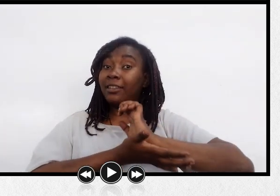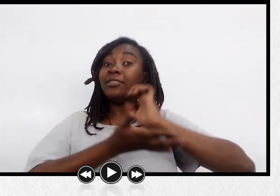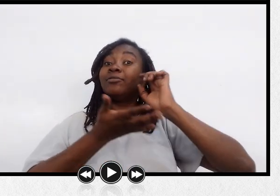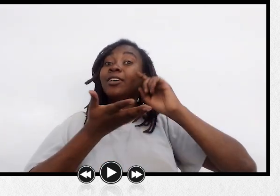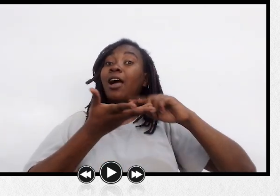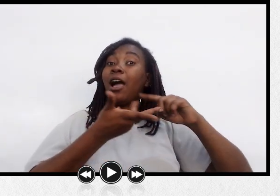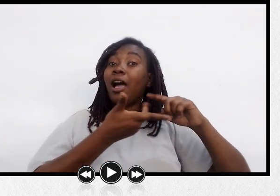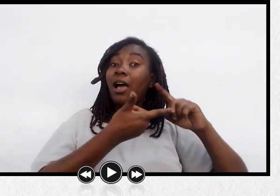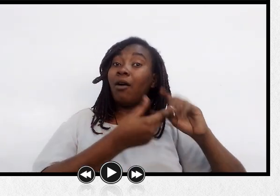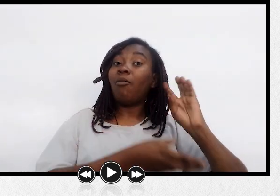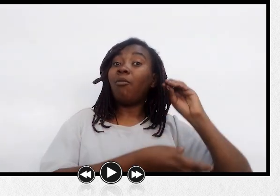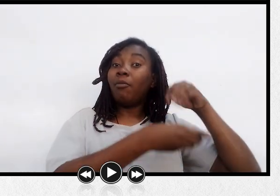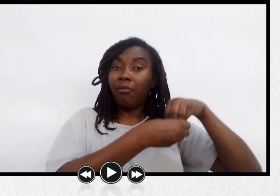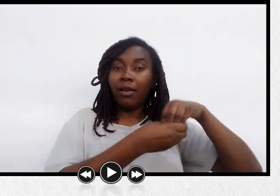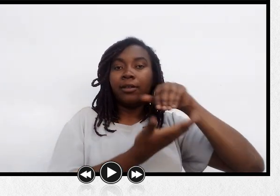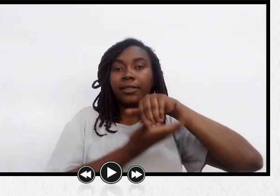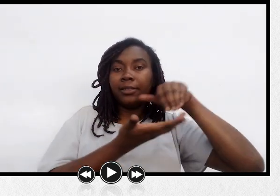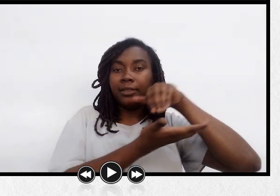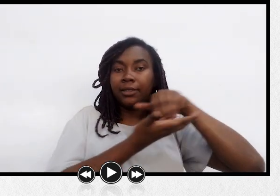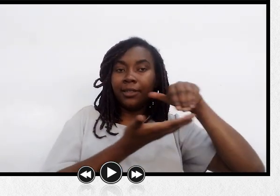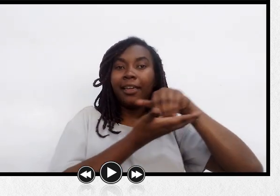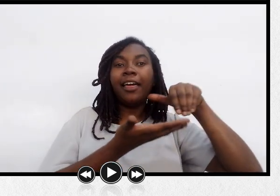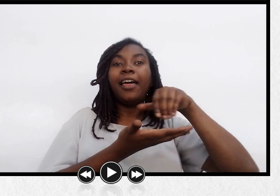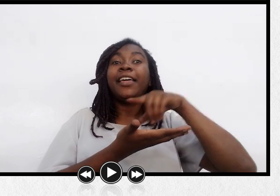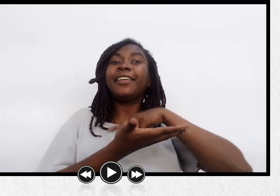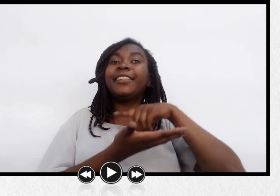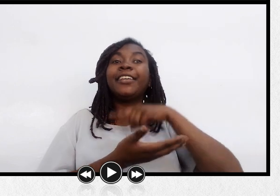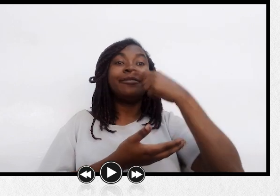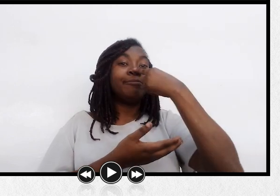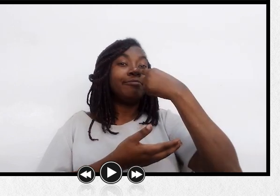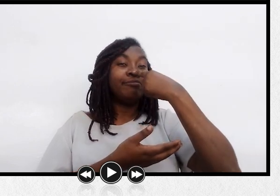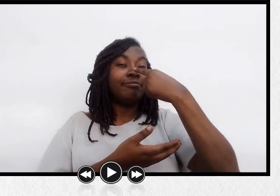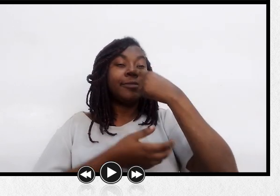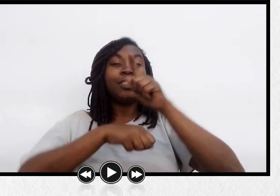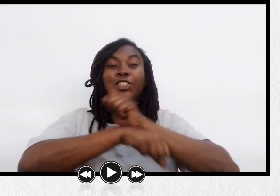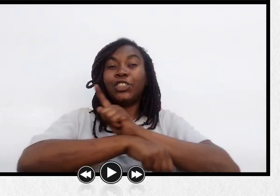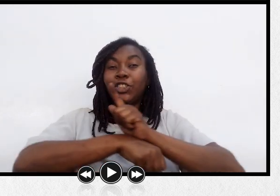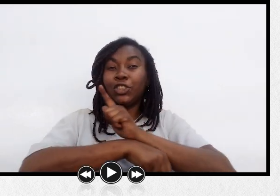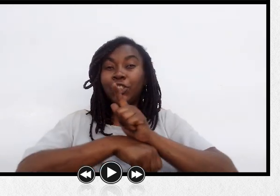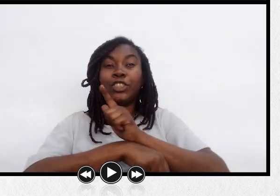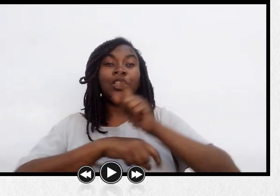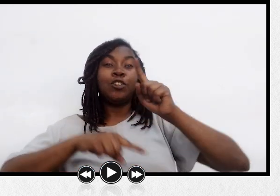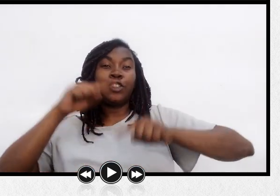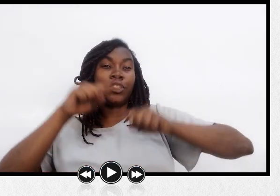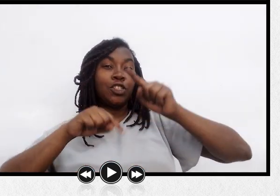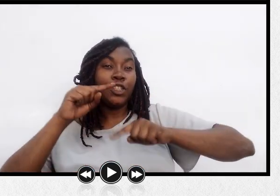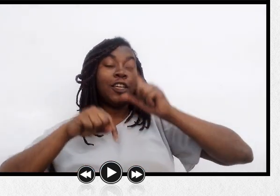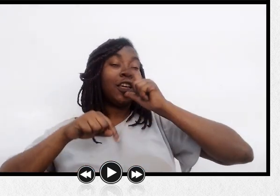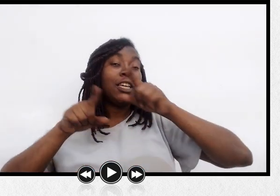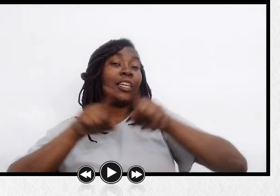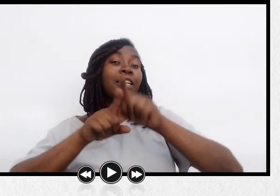composição das secretarias que têm afinidade com a gestão de recursos hídricos e com